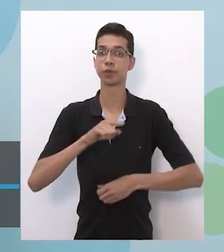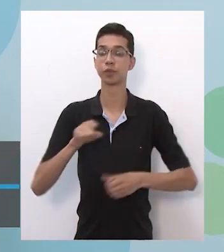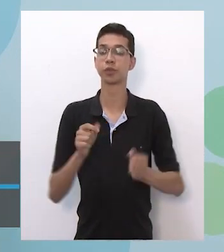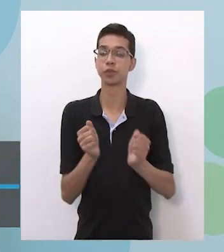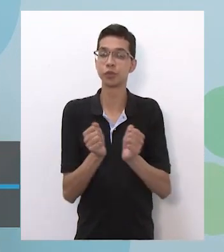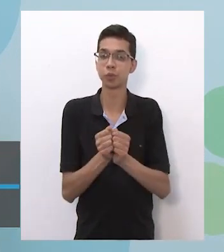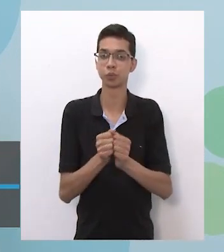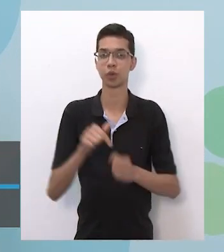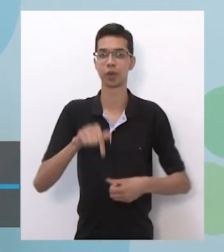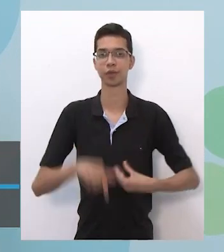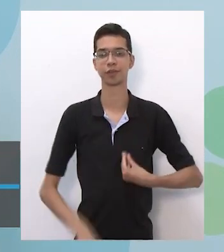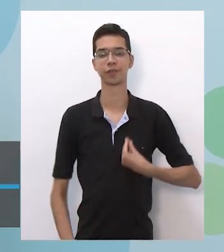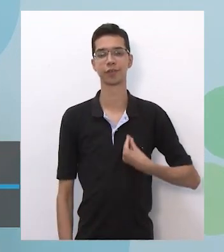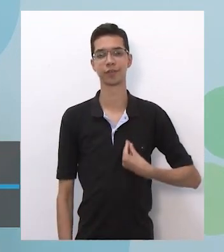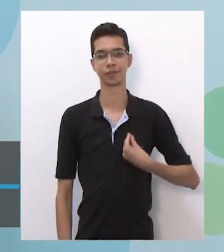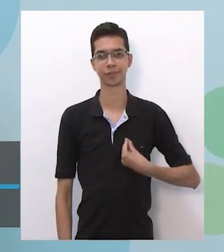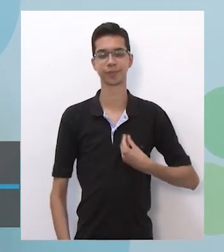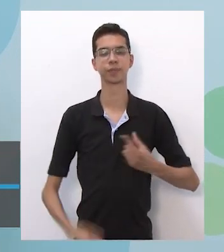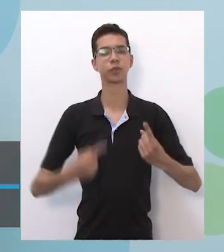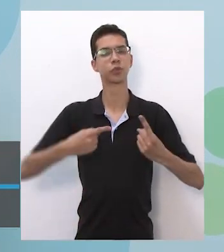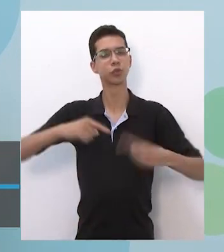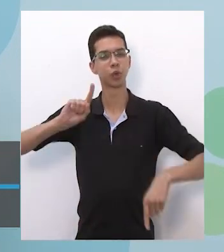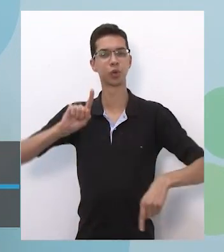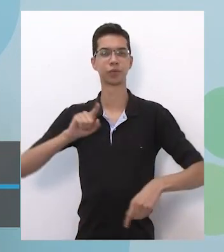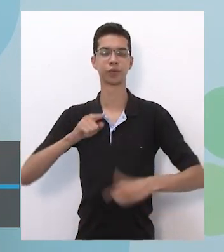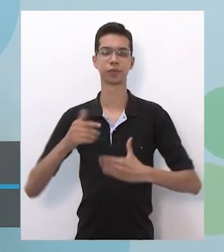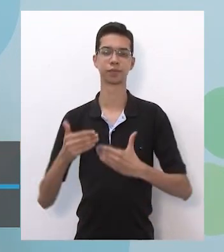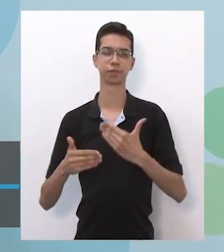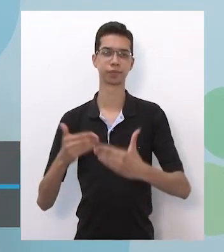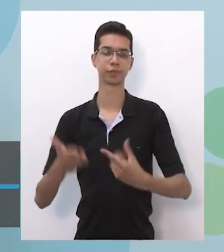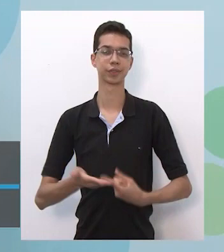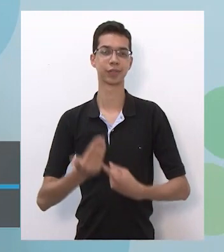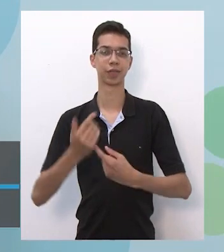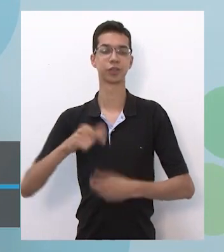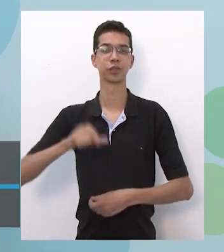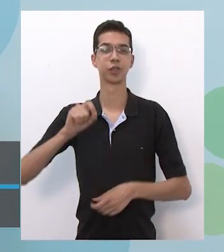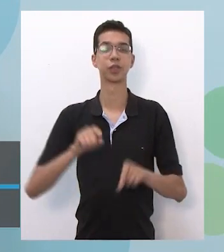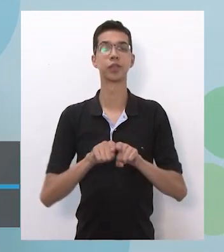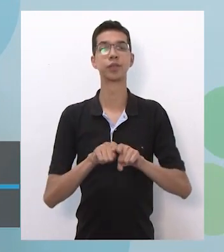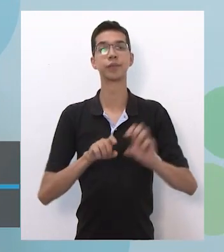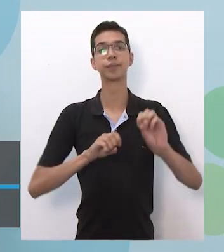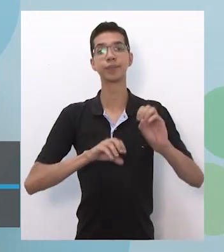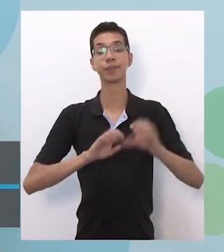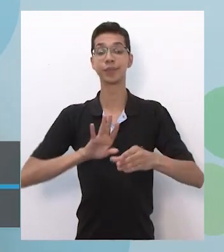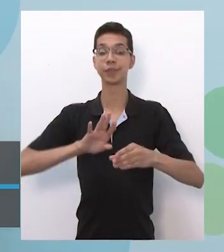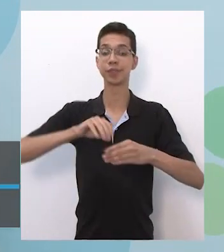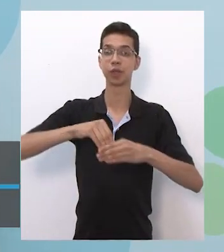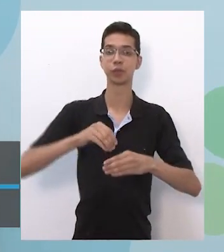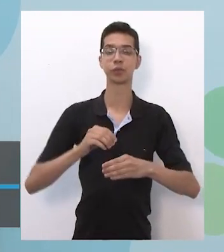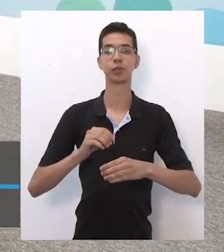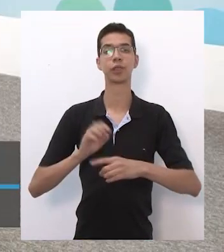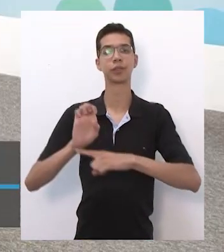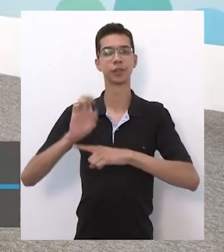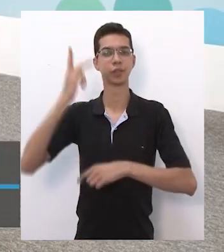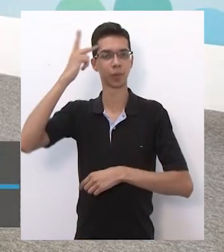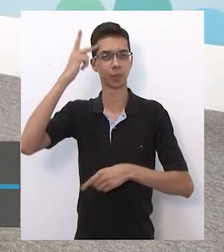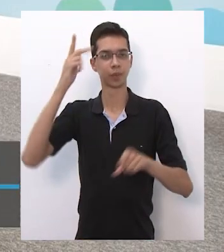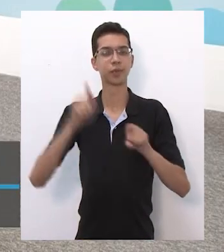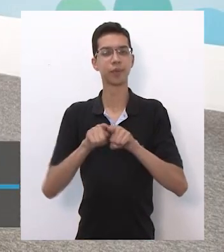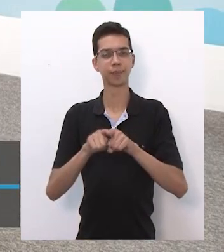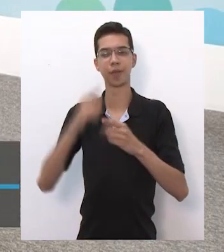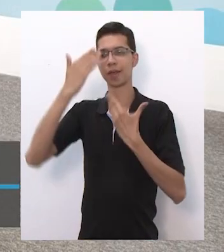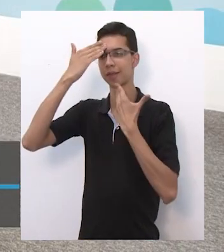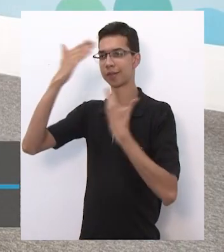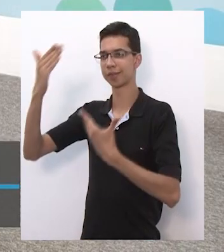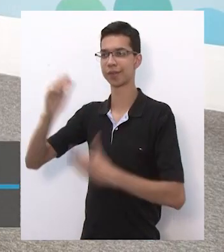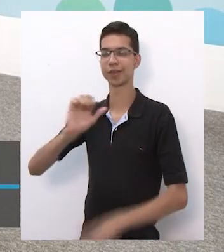grande jornada pela inovação, pela tecnologia dentro da educação estadual paulista. Então, eu também agradeço ao professor André aqui, que nos